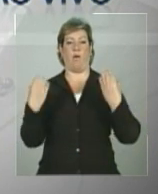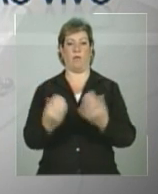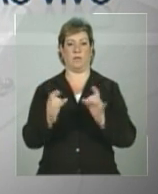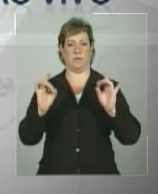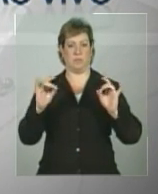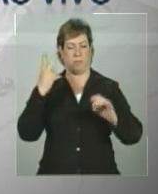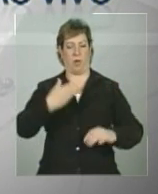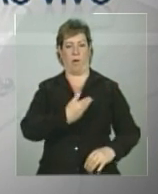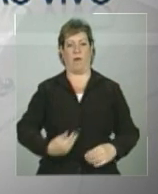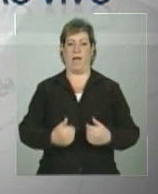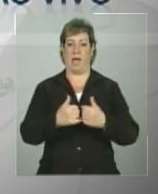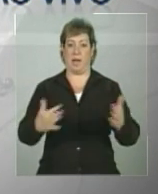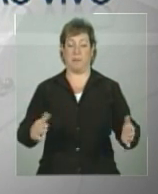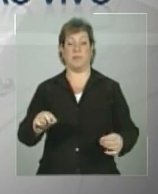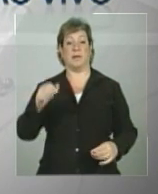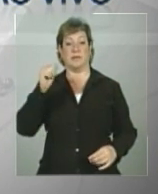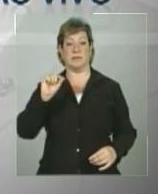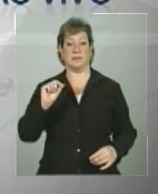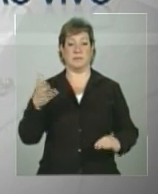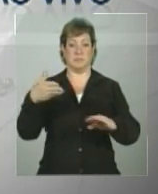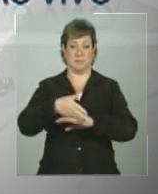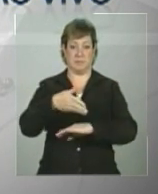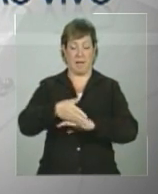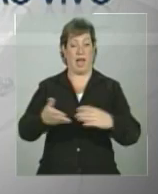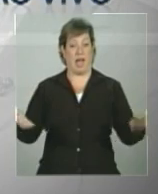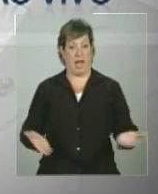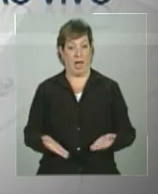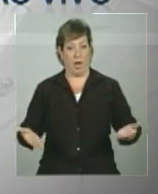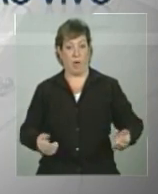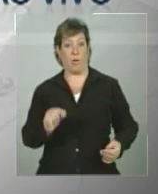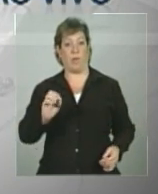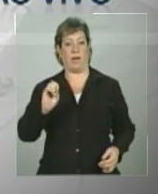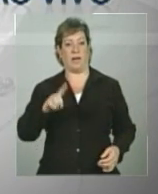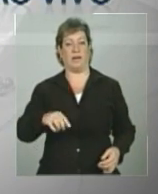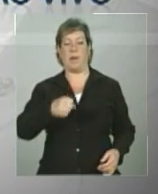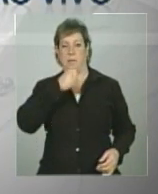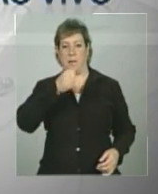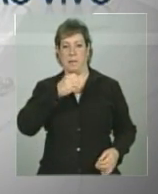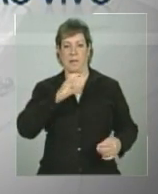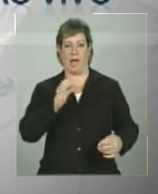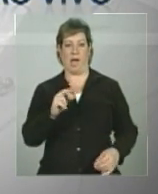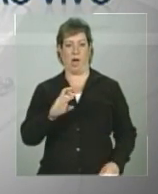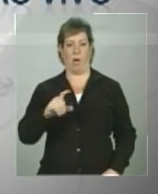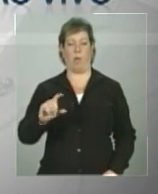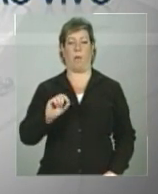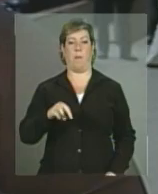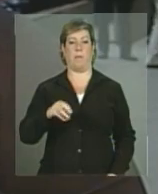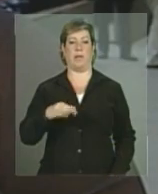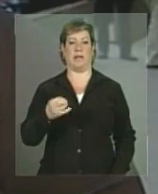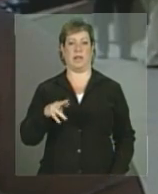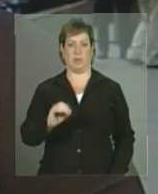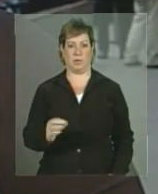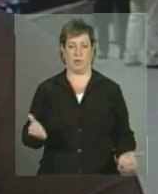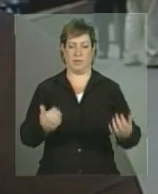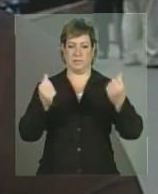para o governo aberto. A participação agora será da repórter Carol Monteiro. Carol?